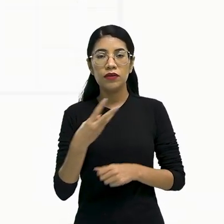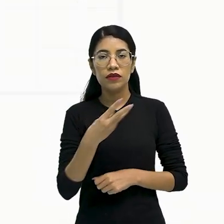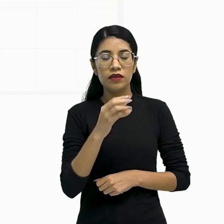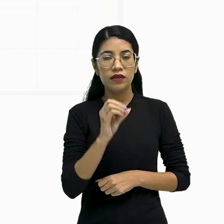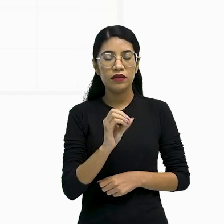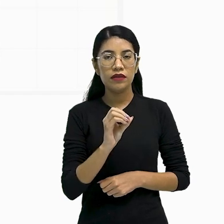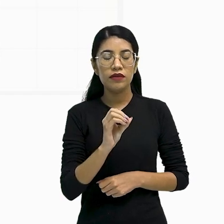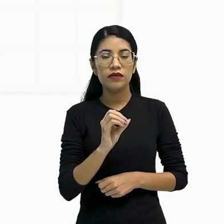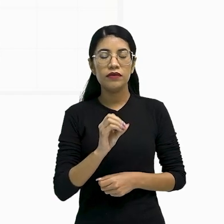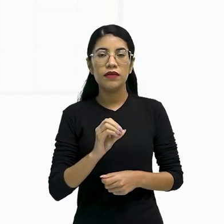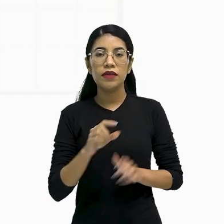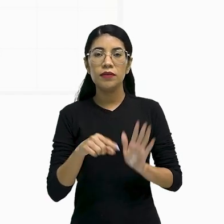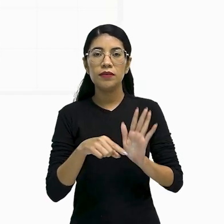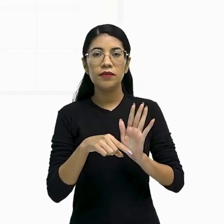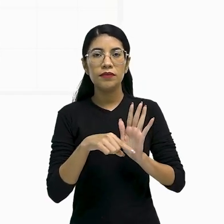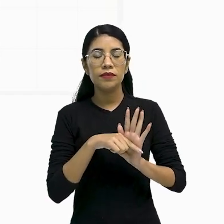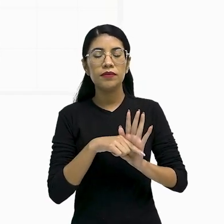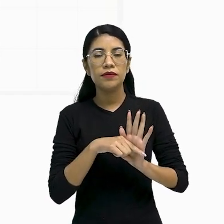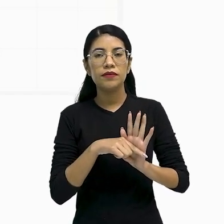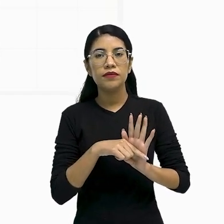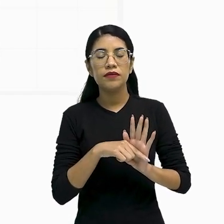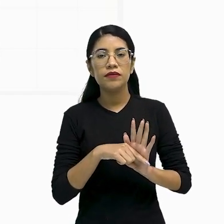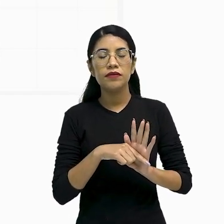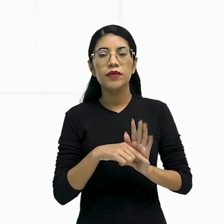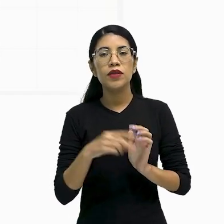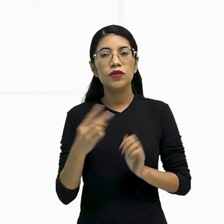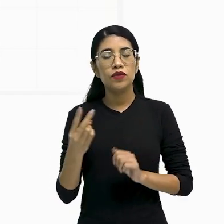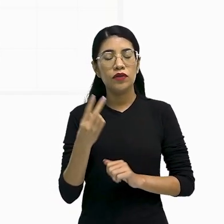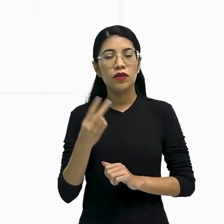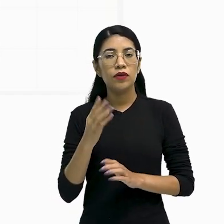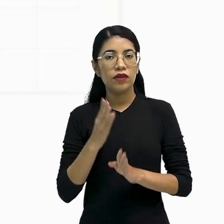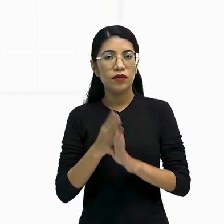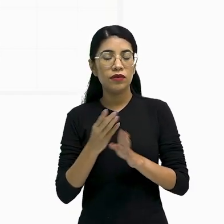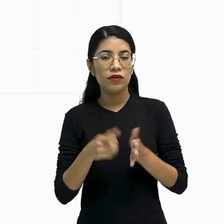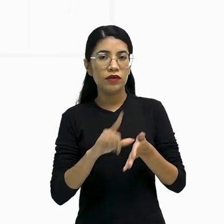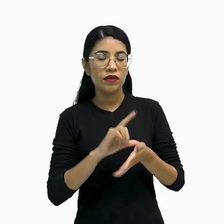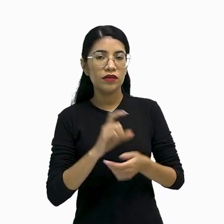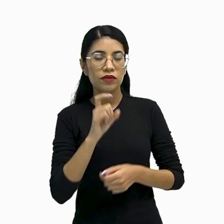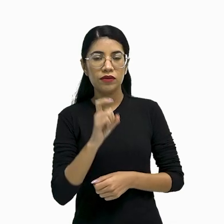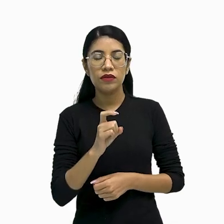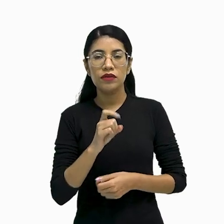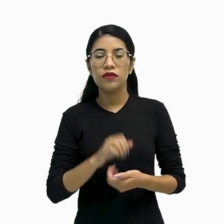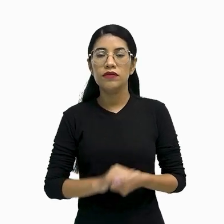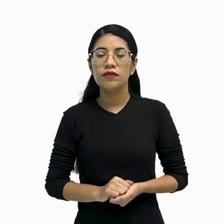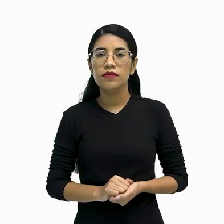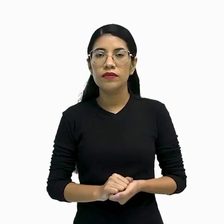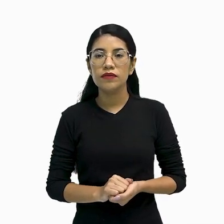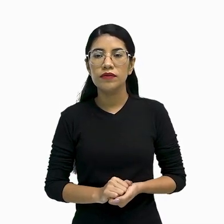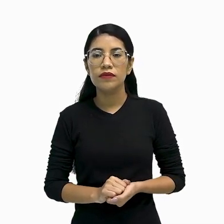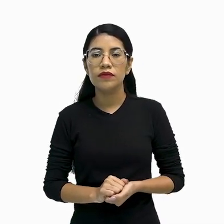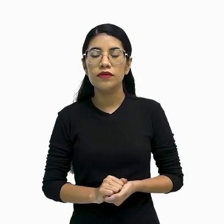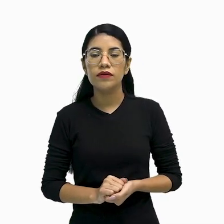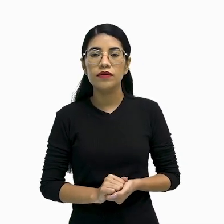Nós temos aí 30 menos o valor do x, né, que nós encontramos aqui é 50.